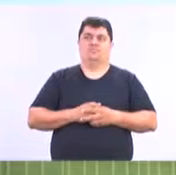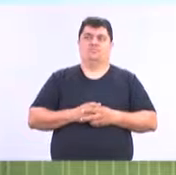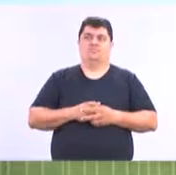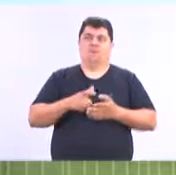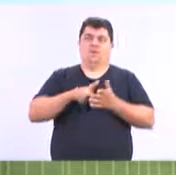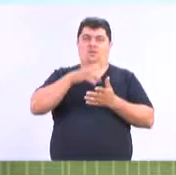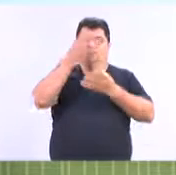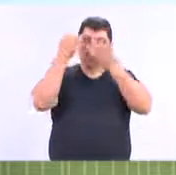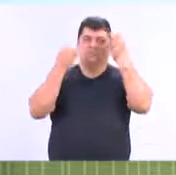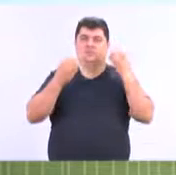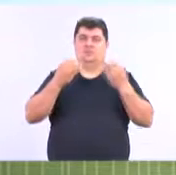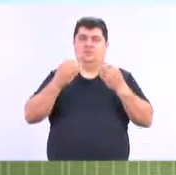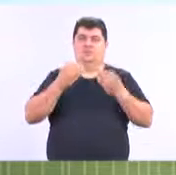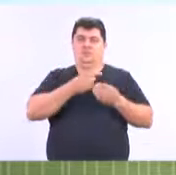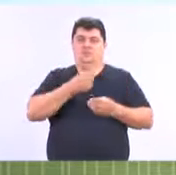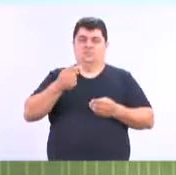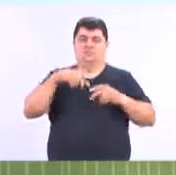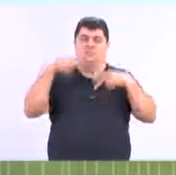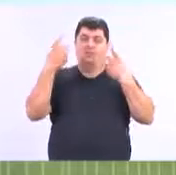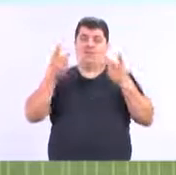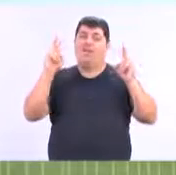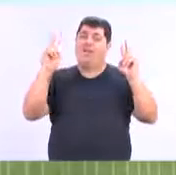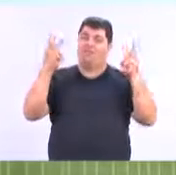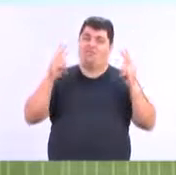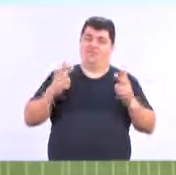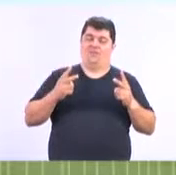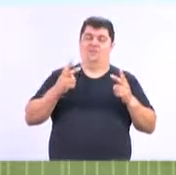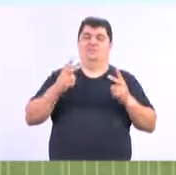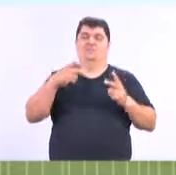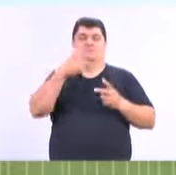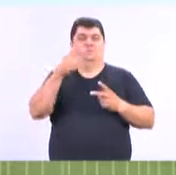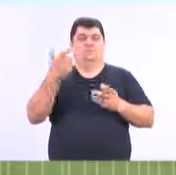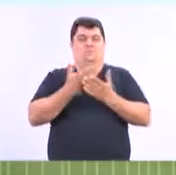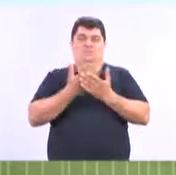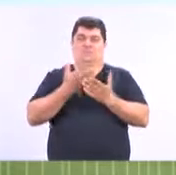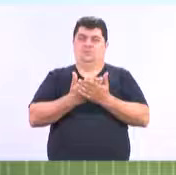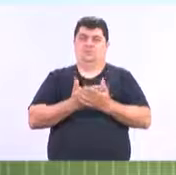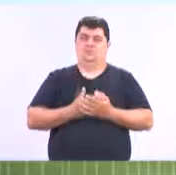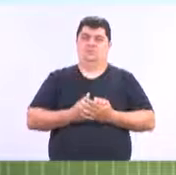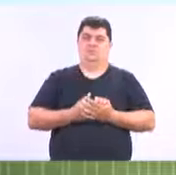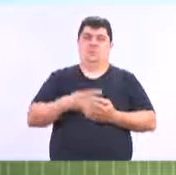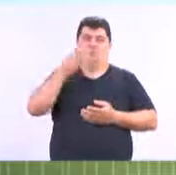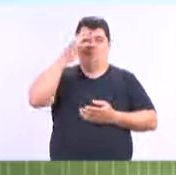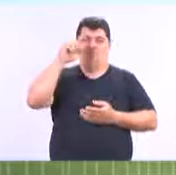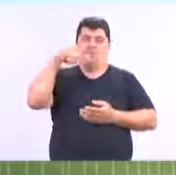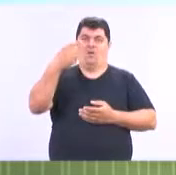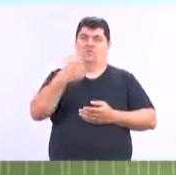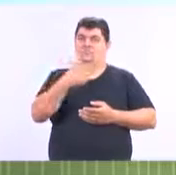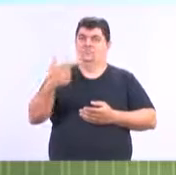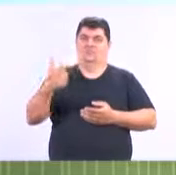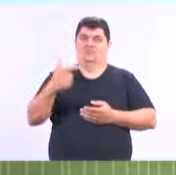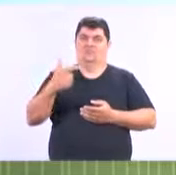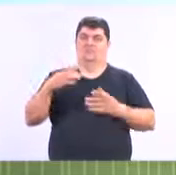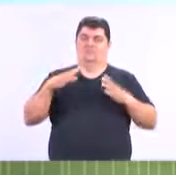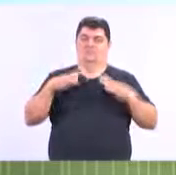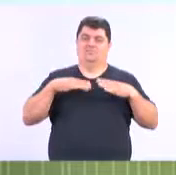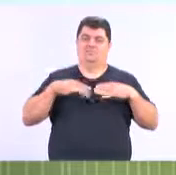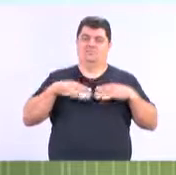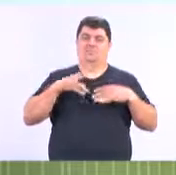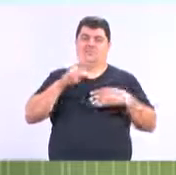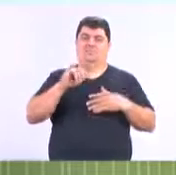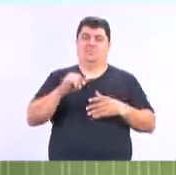que esqueça, né? Semana que vem é carnaval, né? Então semana que vem não tem aula, né? Na próxima quarta-feira, fique tranquilo, né?